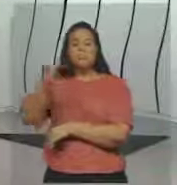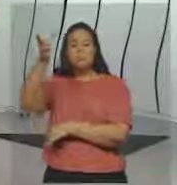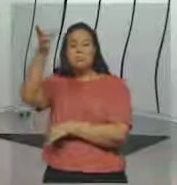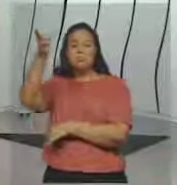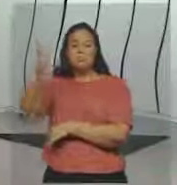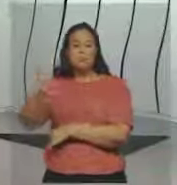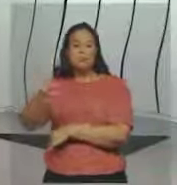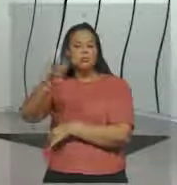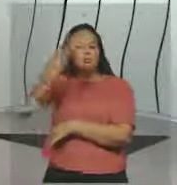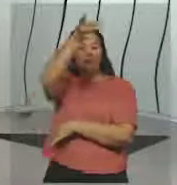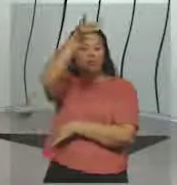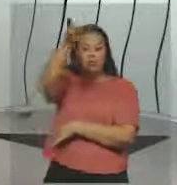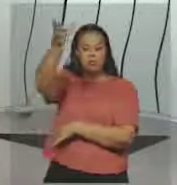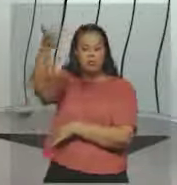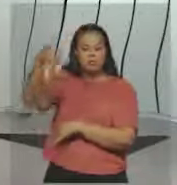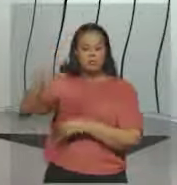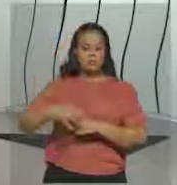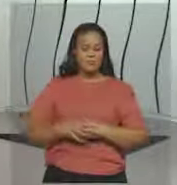disruptor.